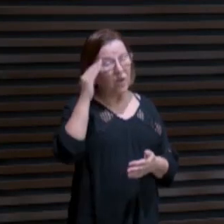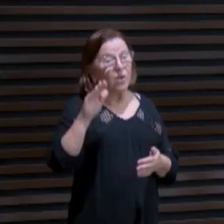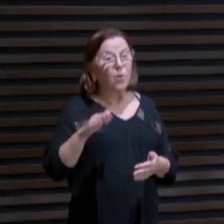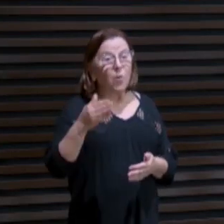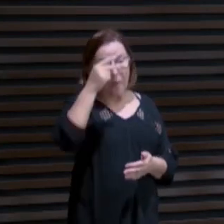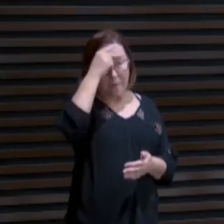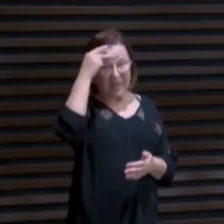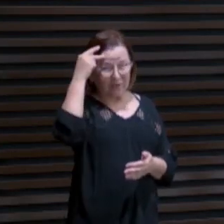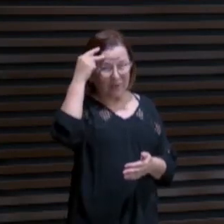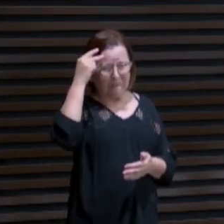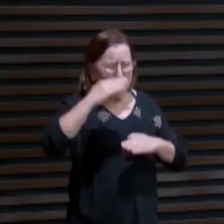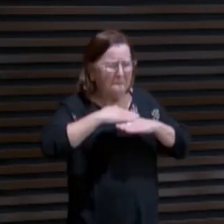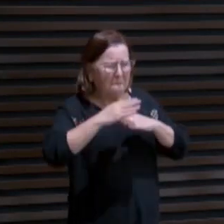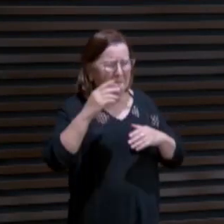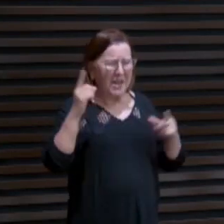O religioso.